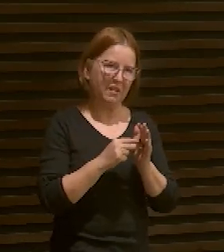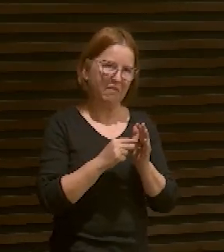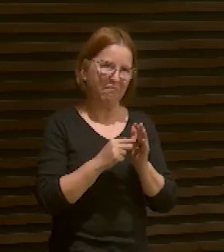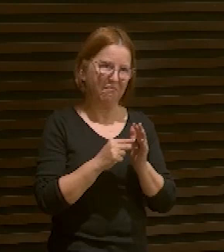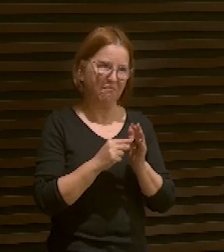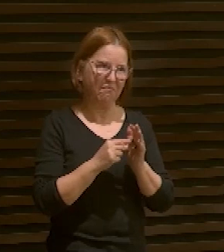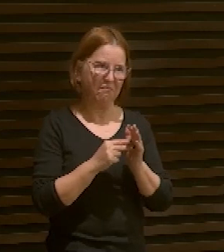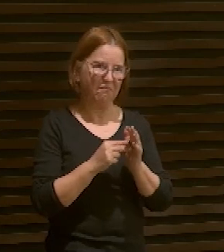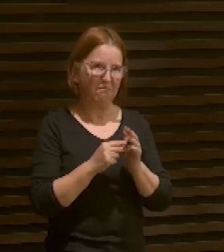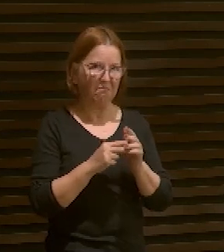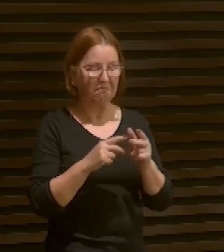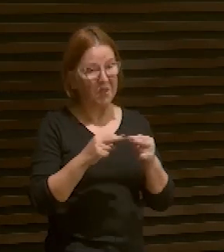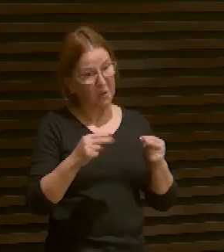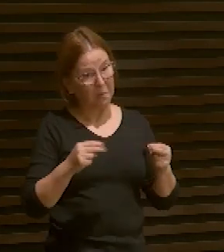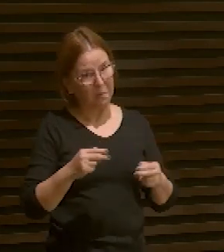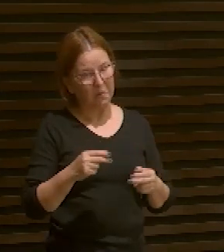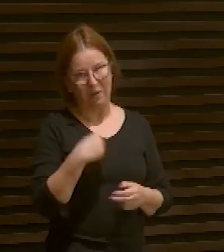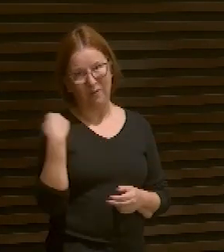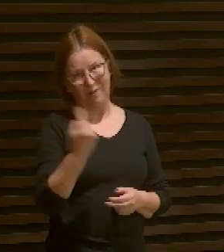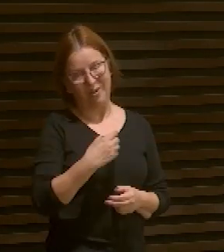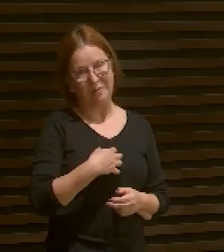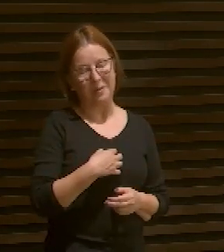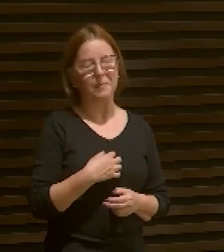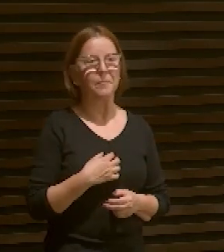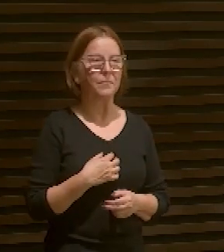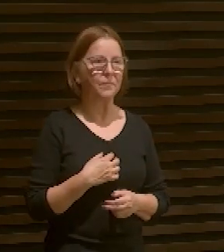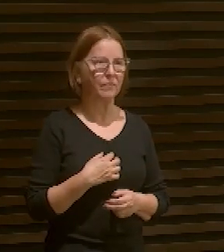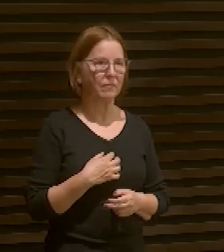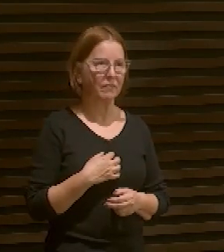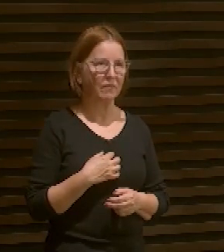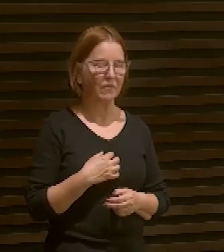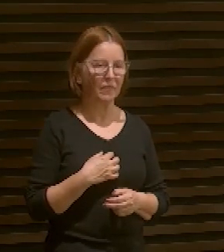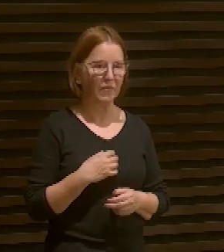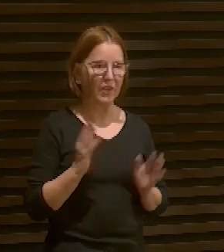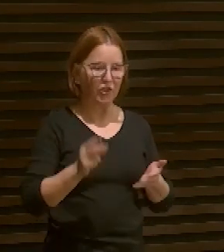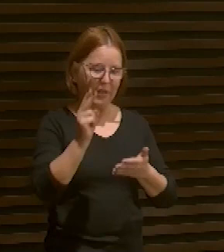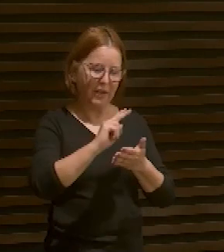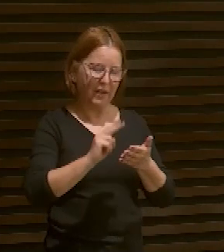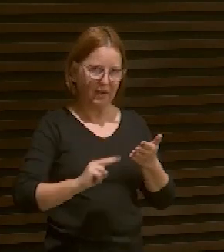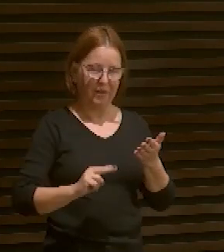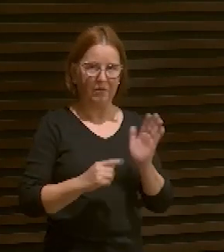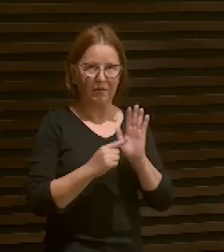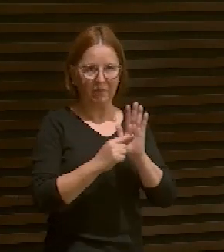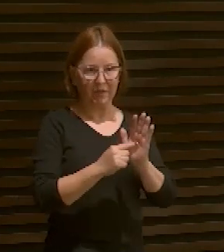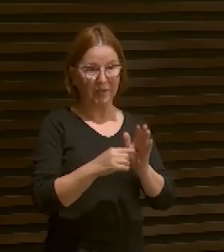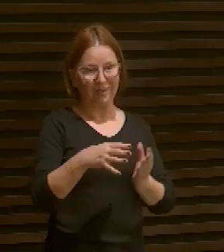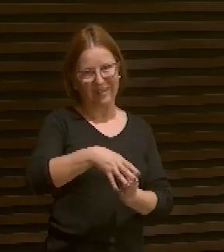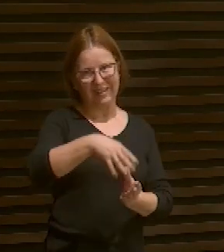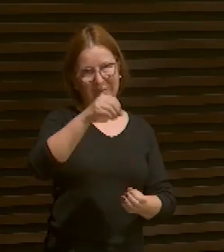comportamento. Nós lemos a respeito da manifestação da